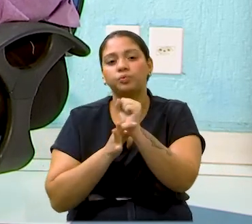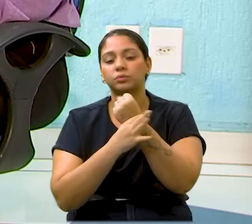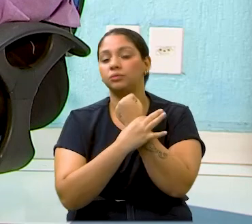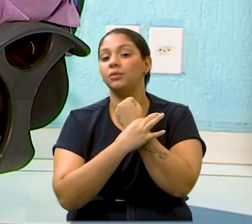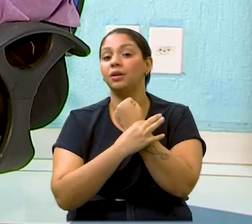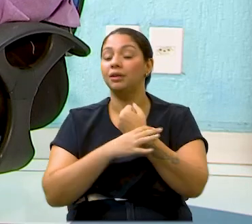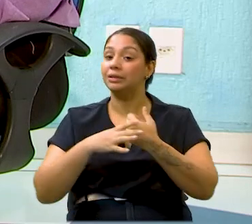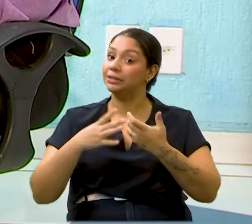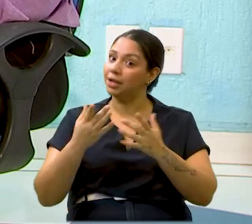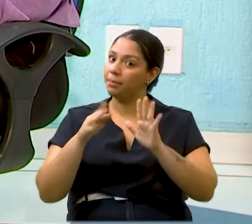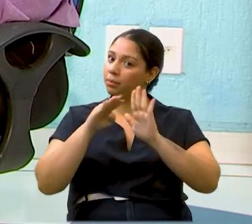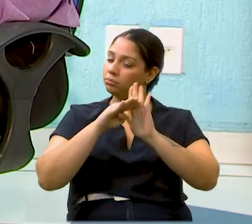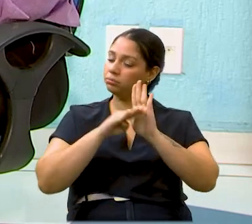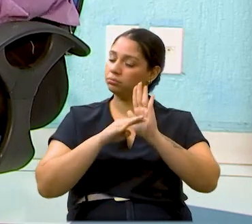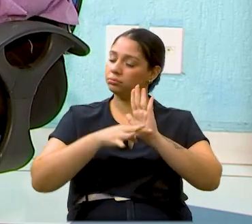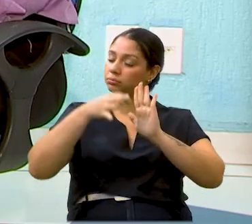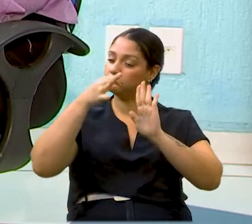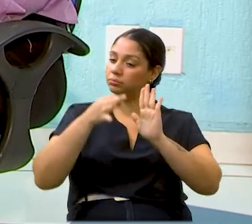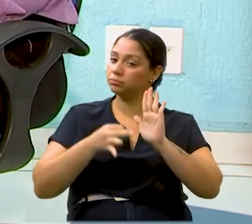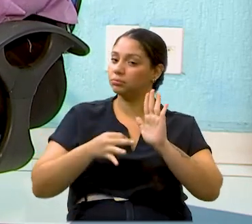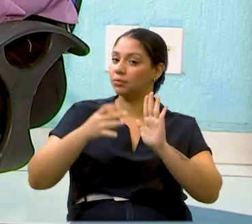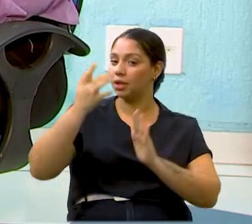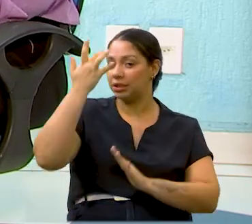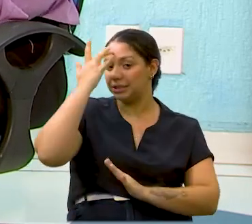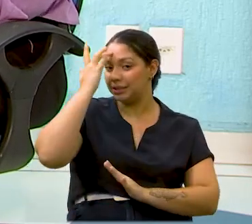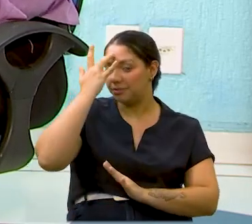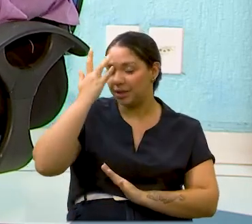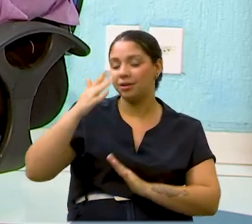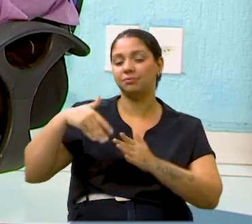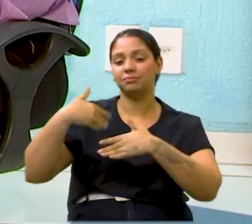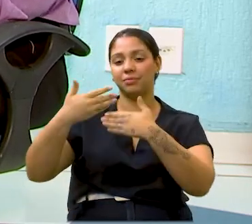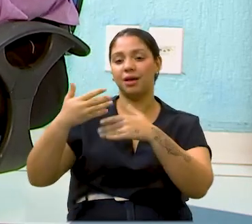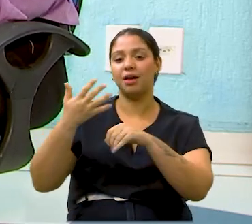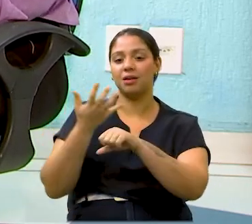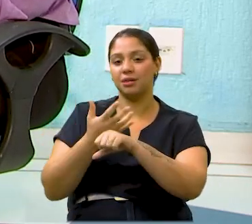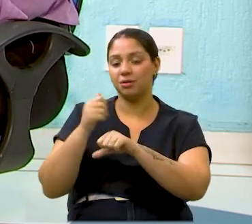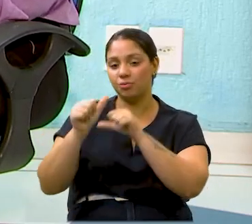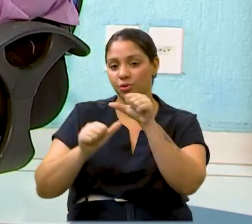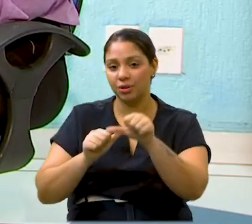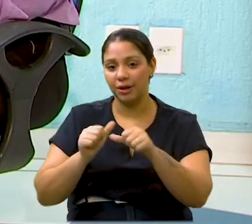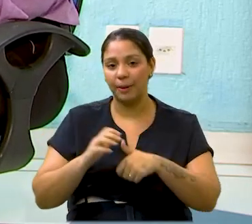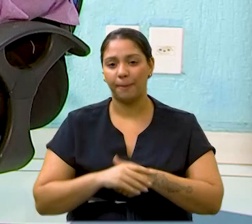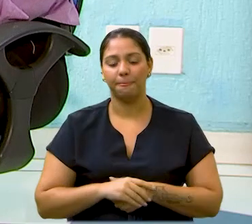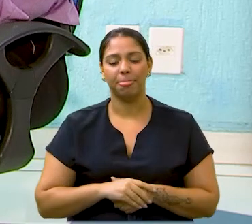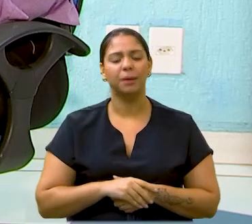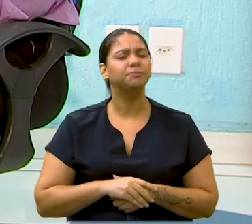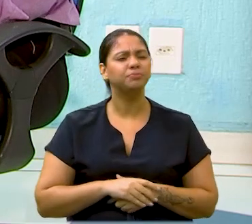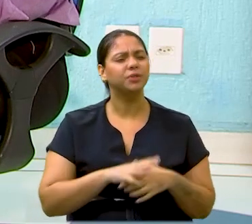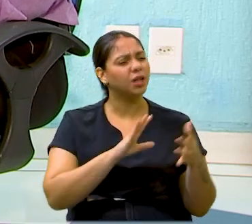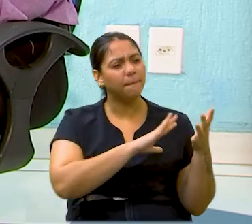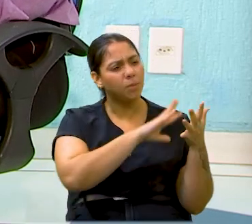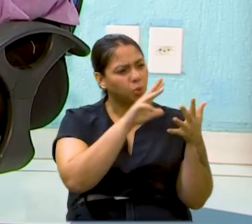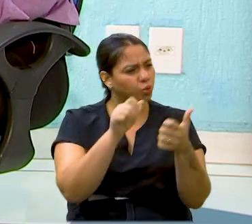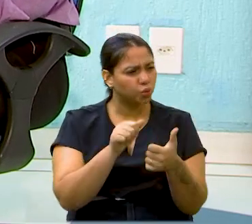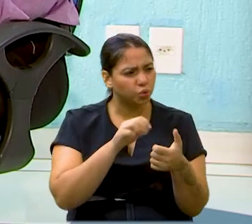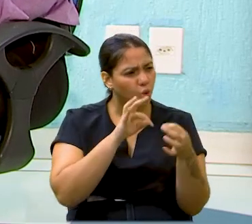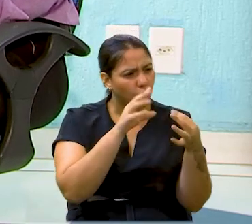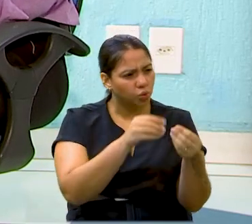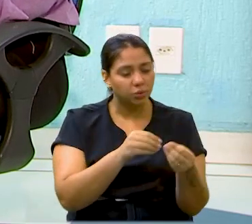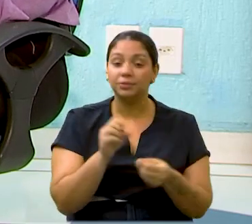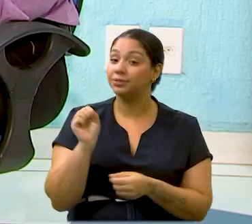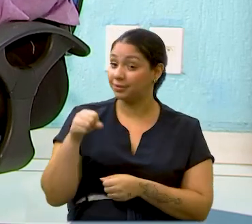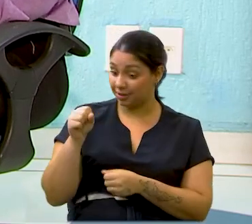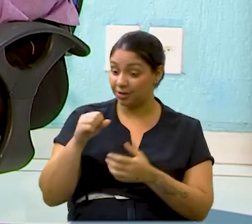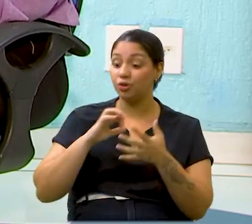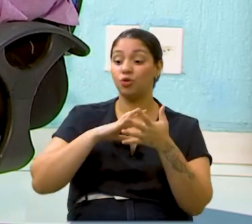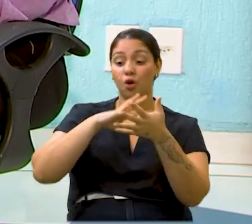segurança, com disciplina e maturidade para passar para a matéria seguinte. O Kumon tem no mundo inteiro? No mundo todo.